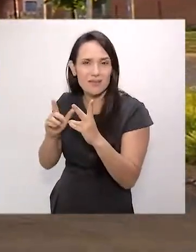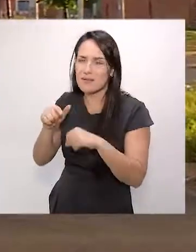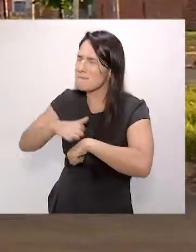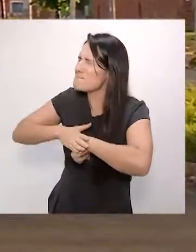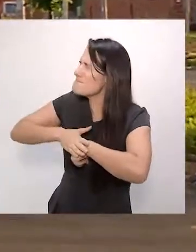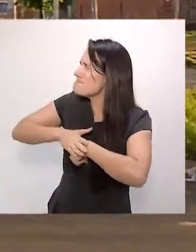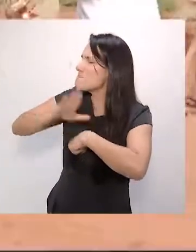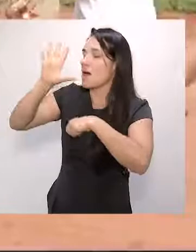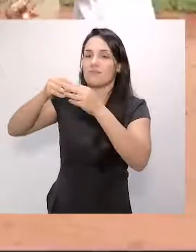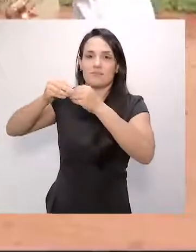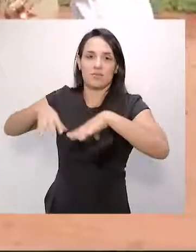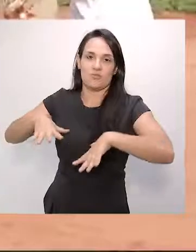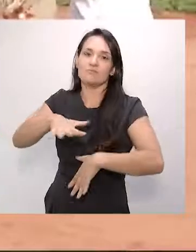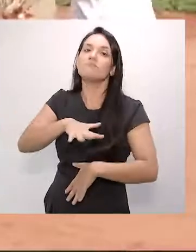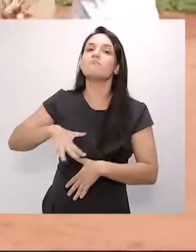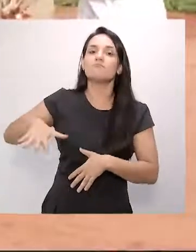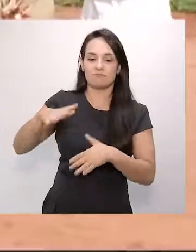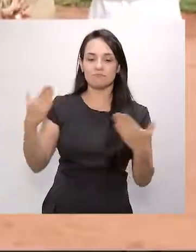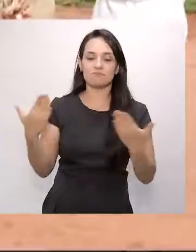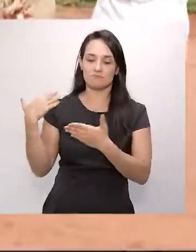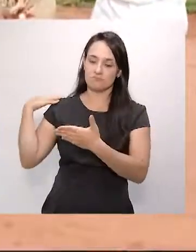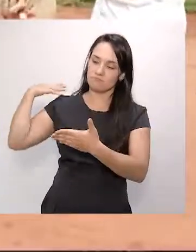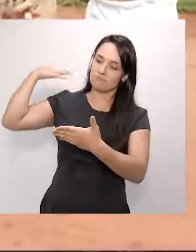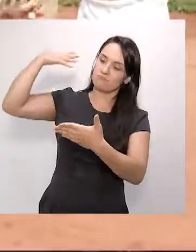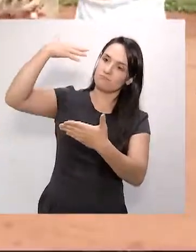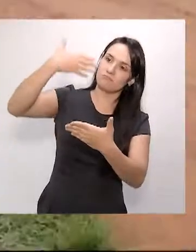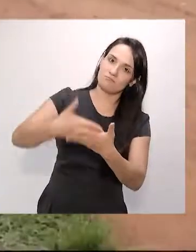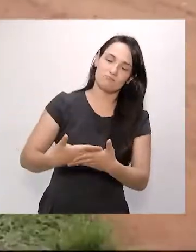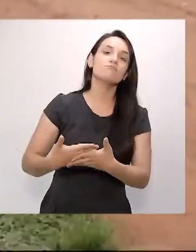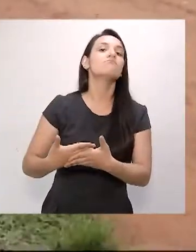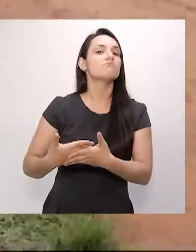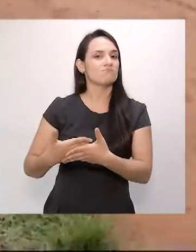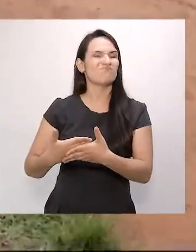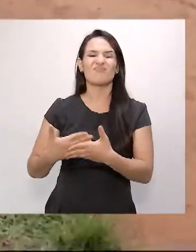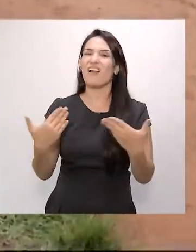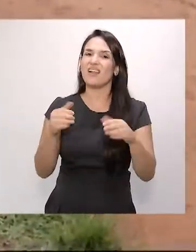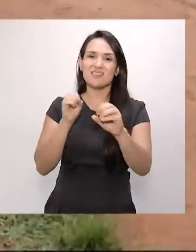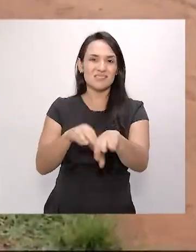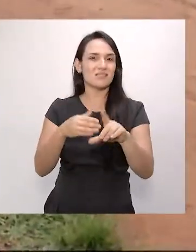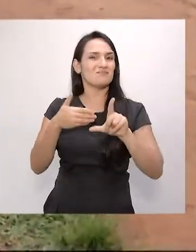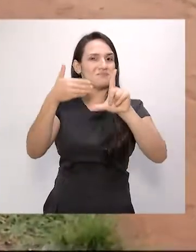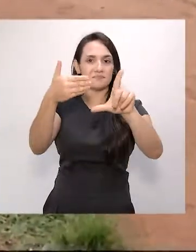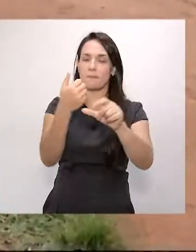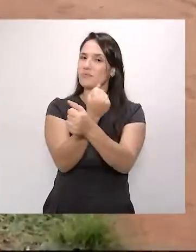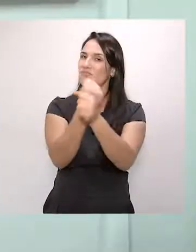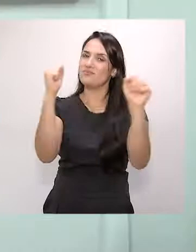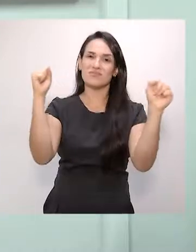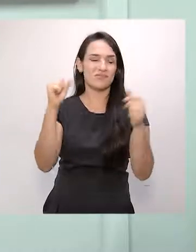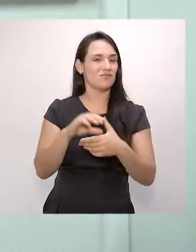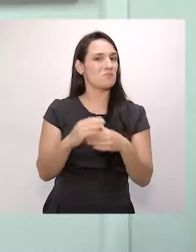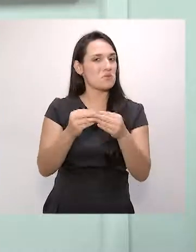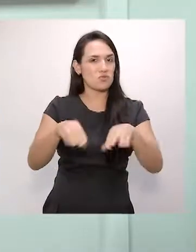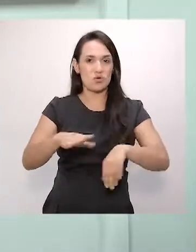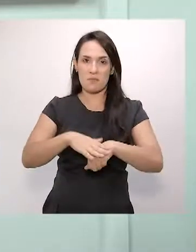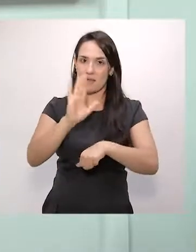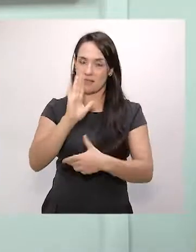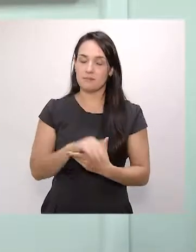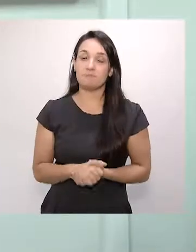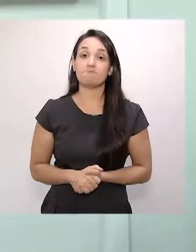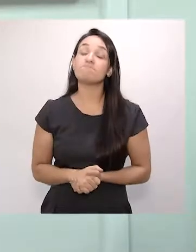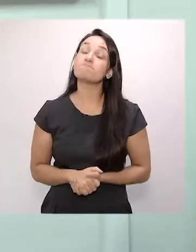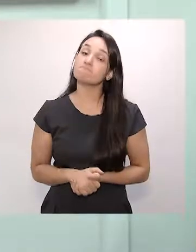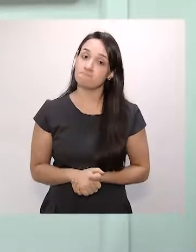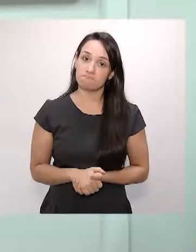rural, indígenas, são sem dúvida as maiores prejudicadas nesse processo de ensino